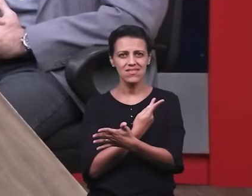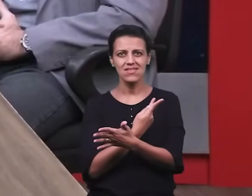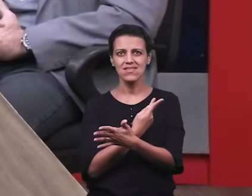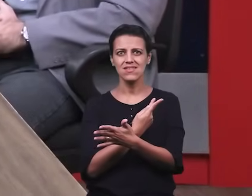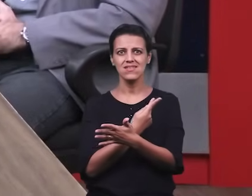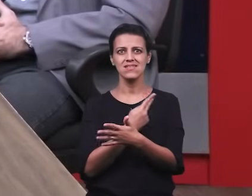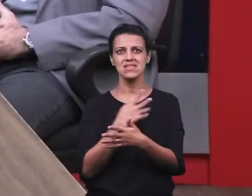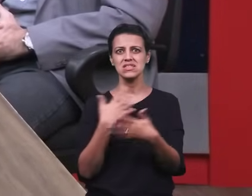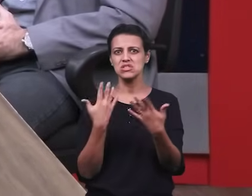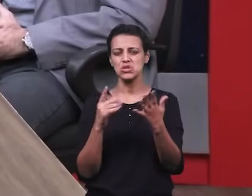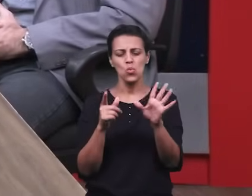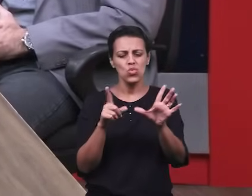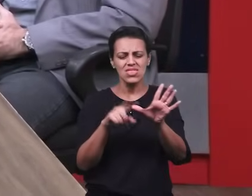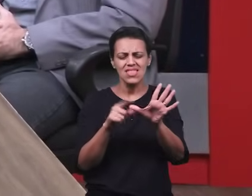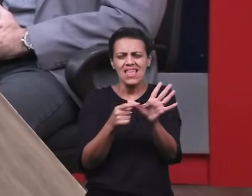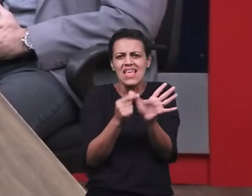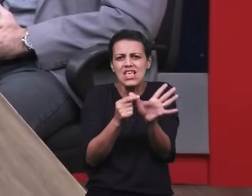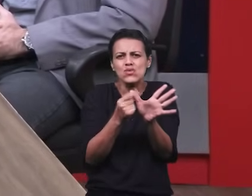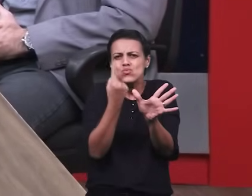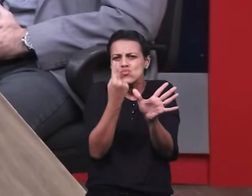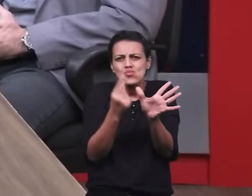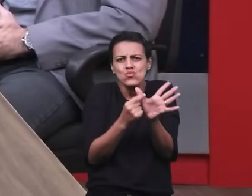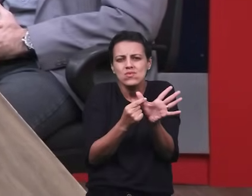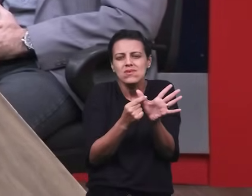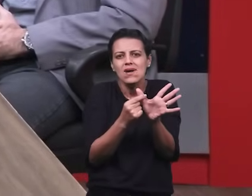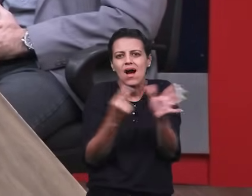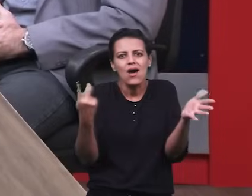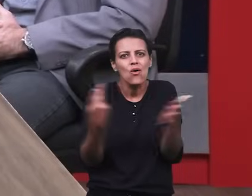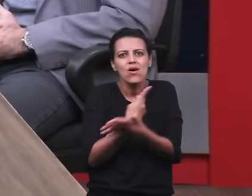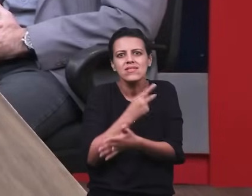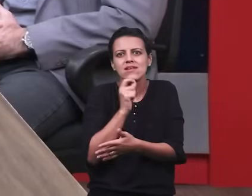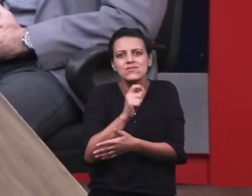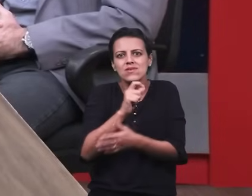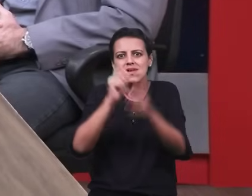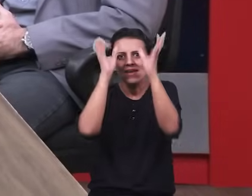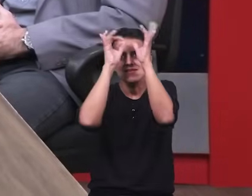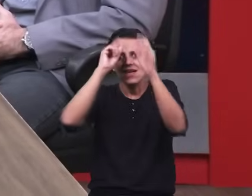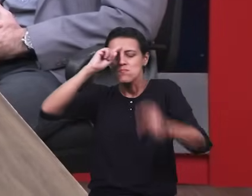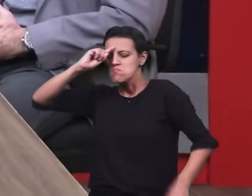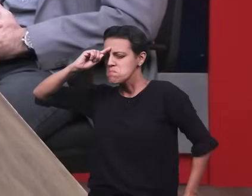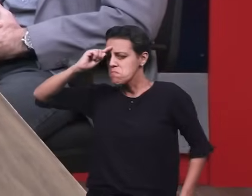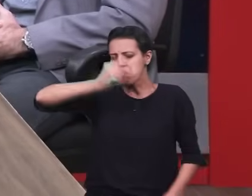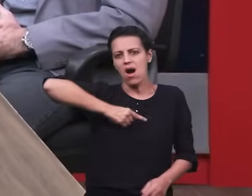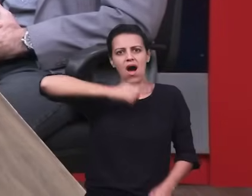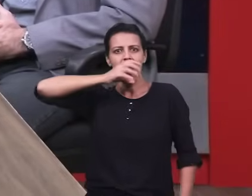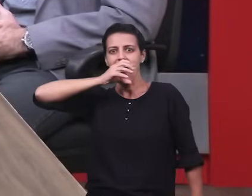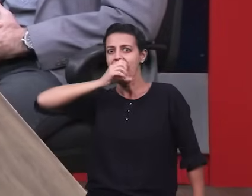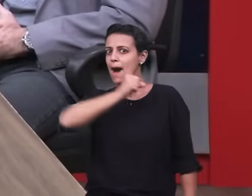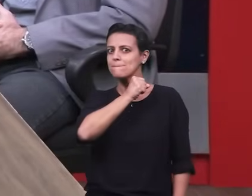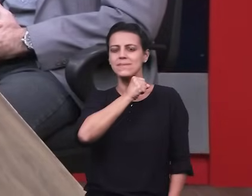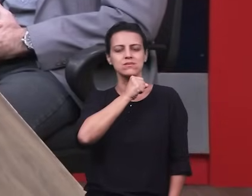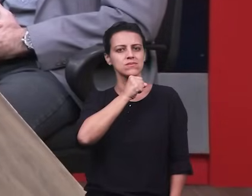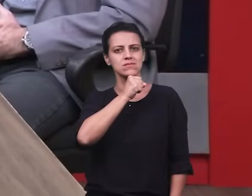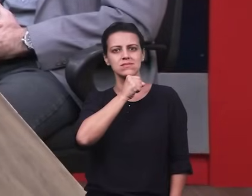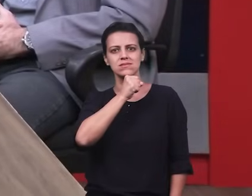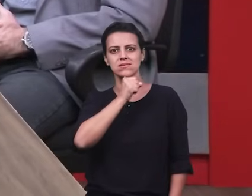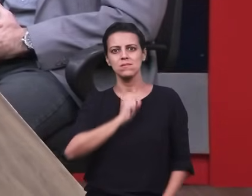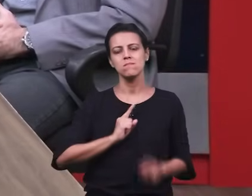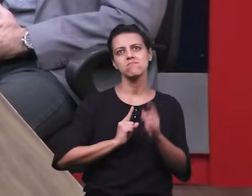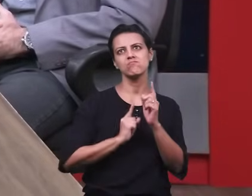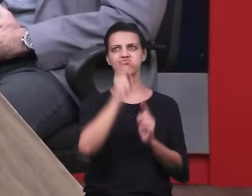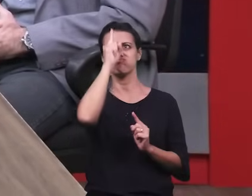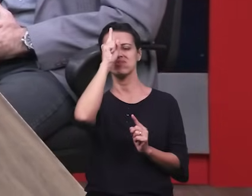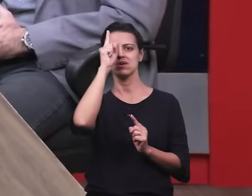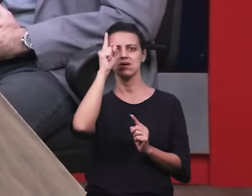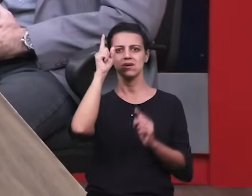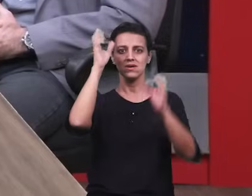no dedo, no membro, ali imediatamente é transmitido uma ação para o cérebro. Essa